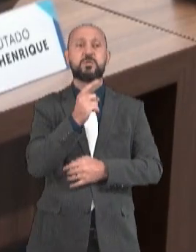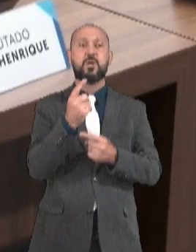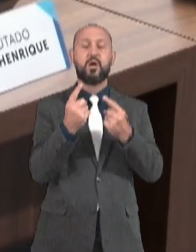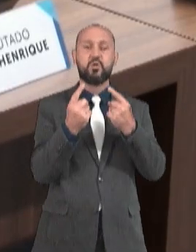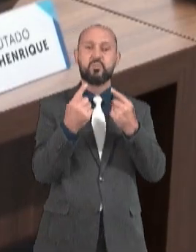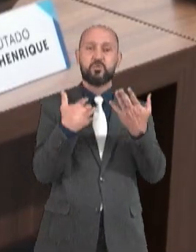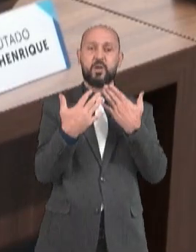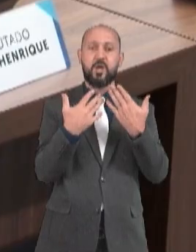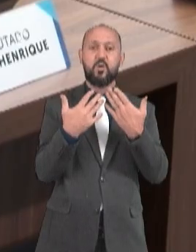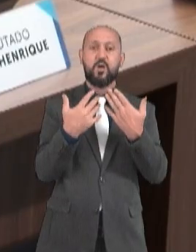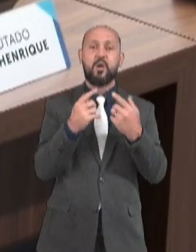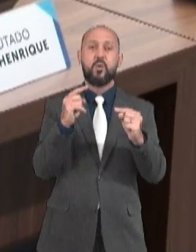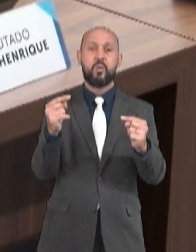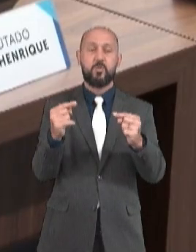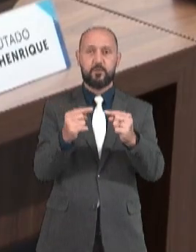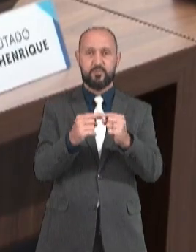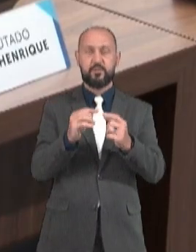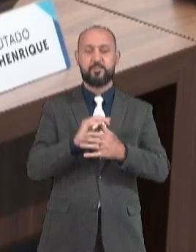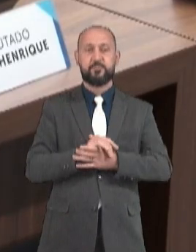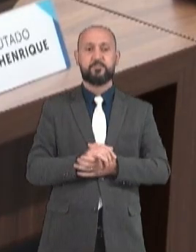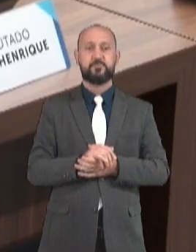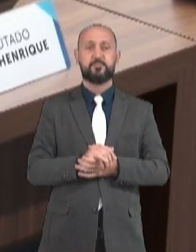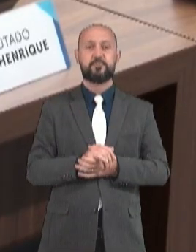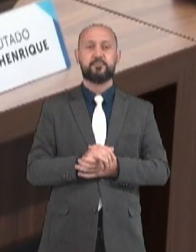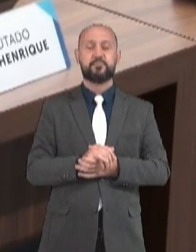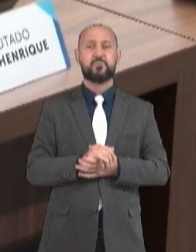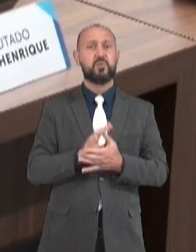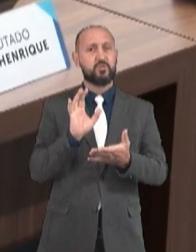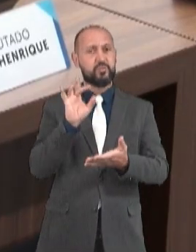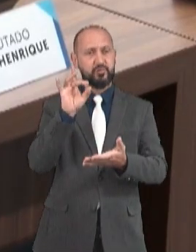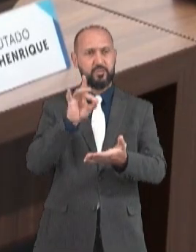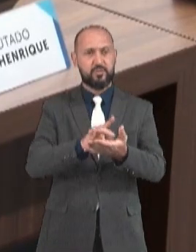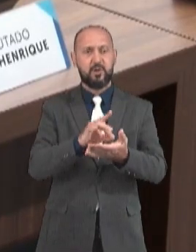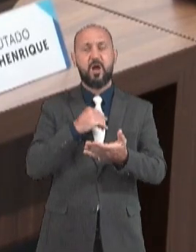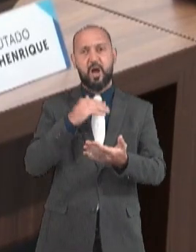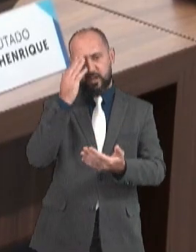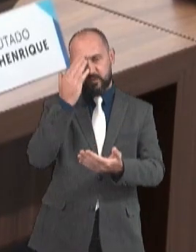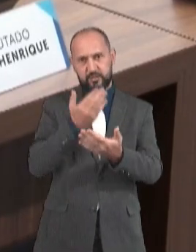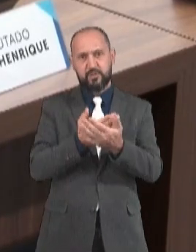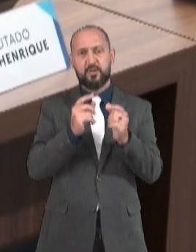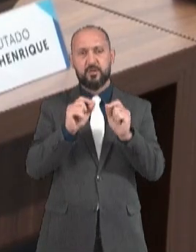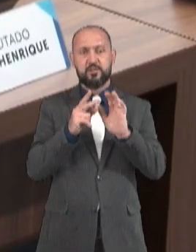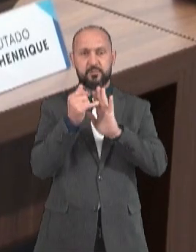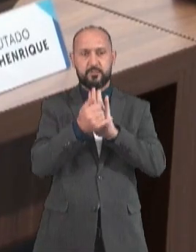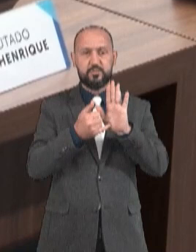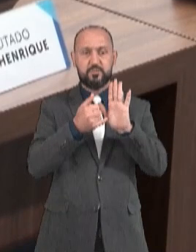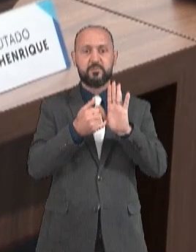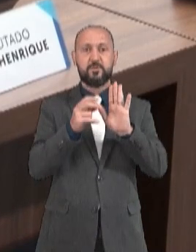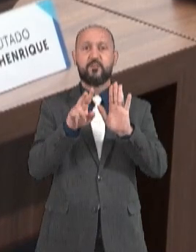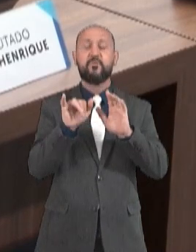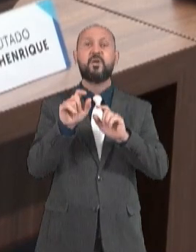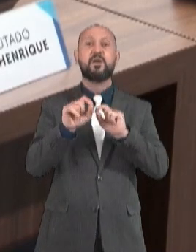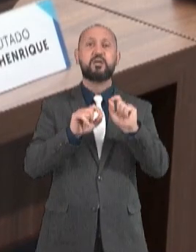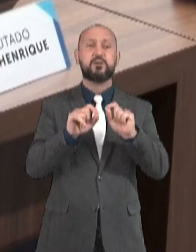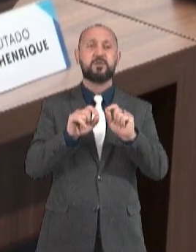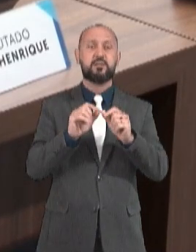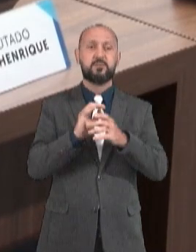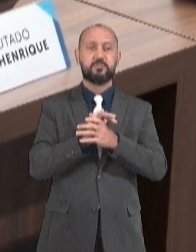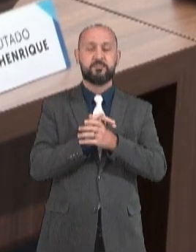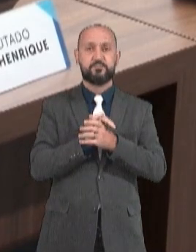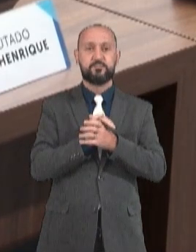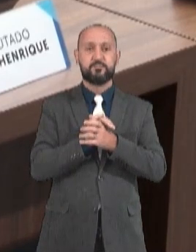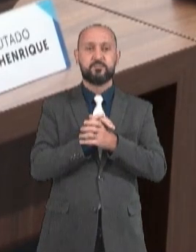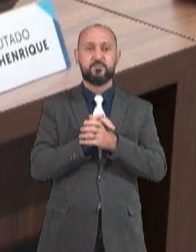possamos discutir agora em redação final. Em verdade, senhor presidente, eu acredito que esse projeto vai acabar